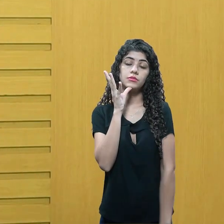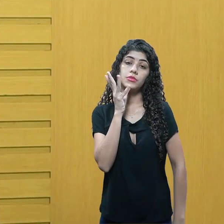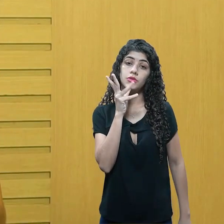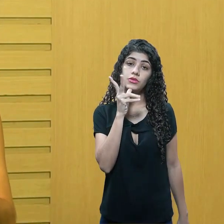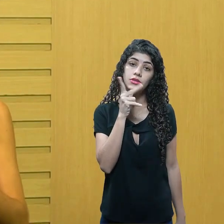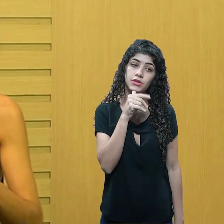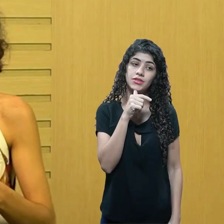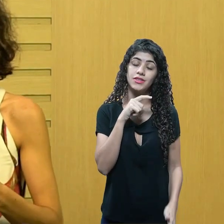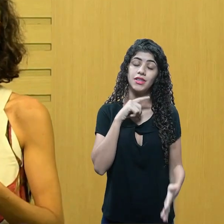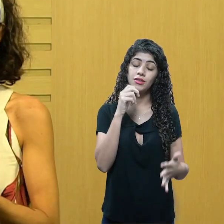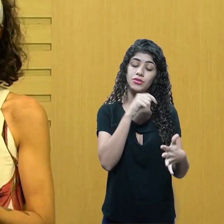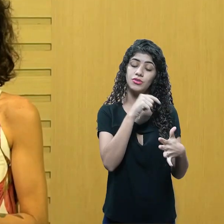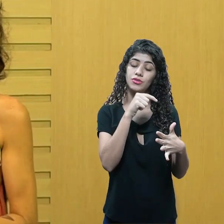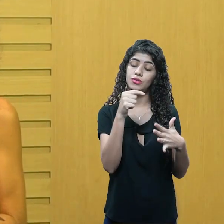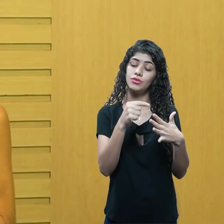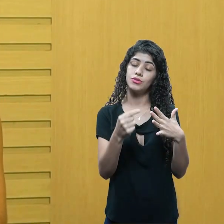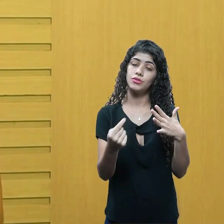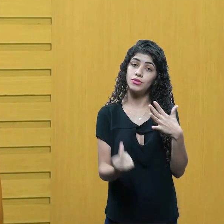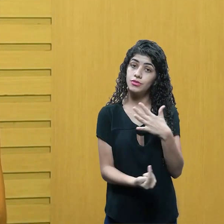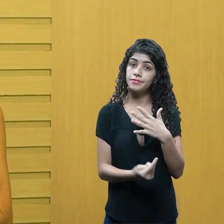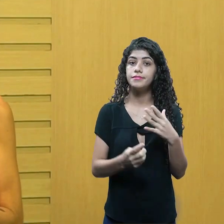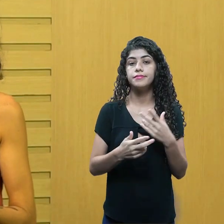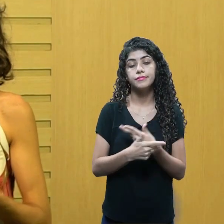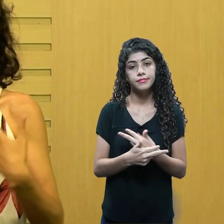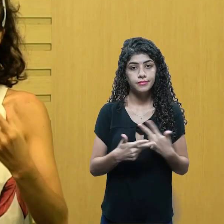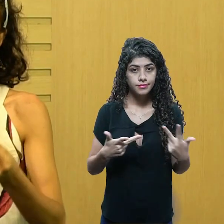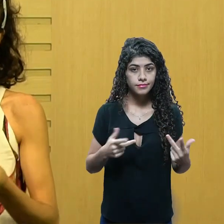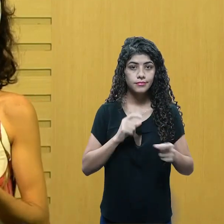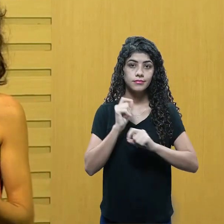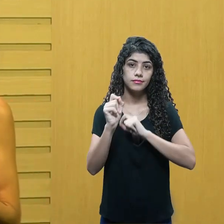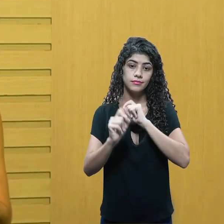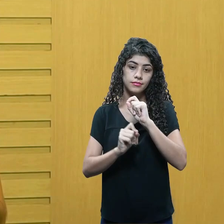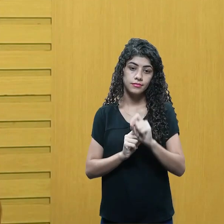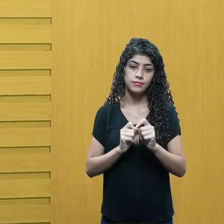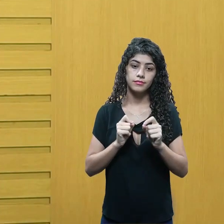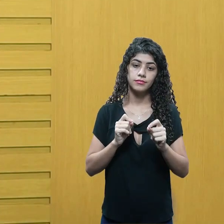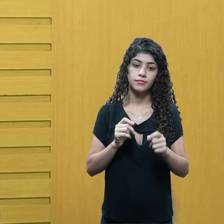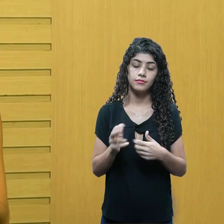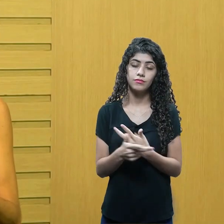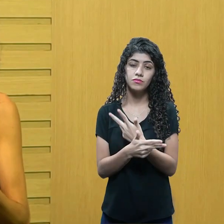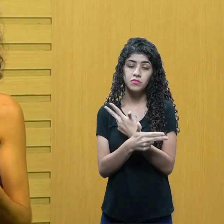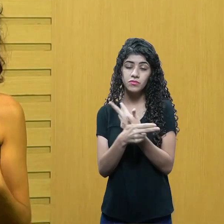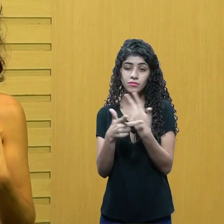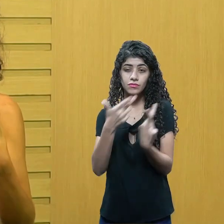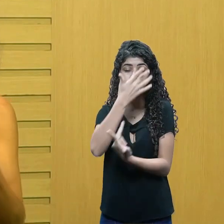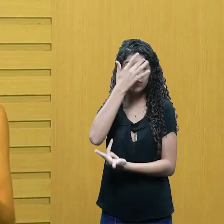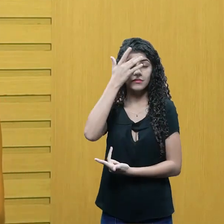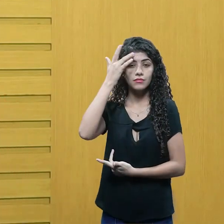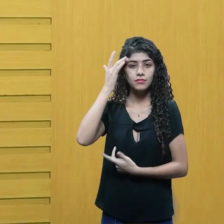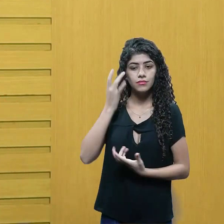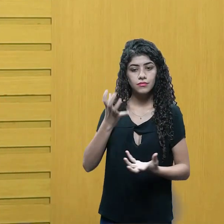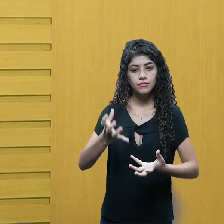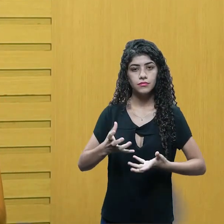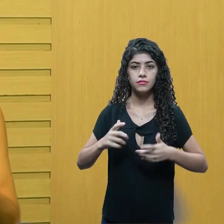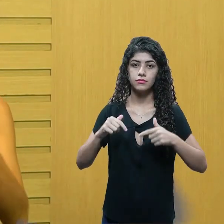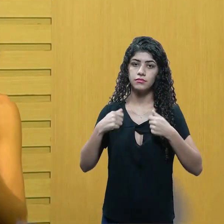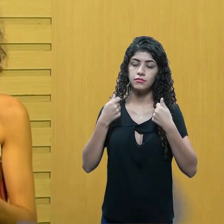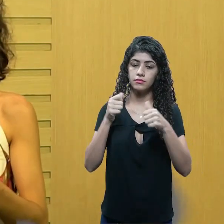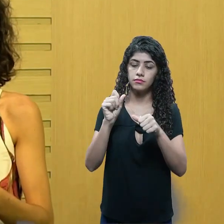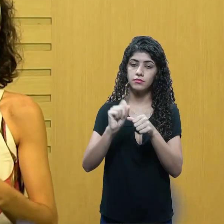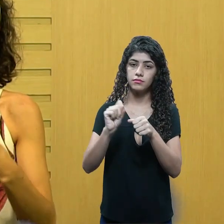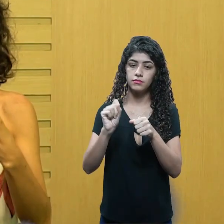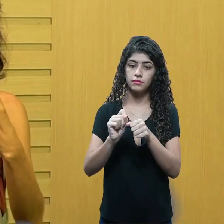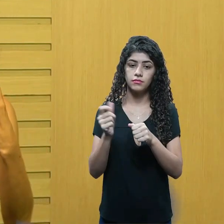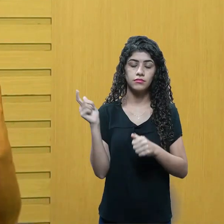processo bastante criterioso e muitas das vezes a demanda e a exigência da prestação de contas